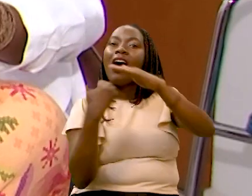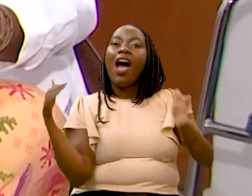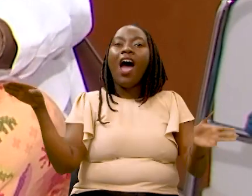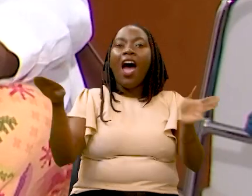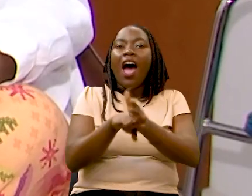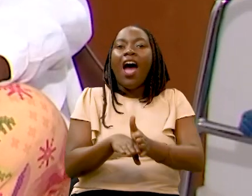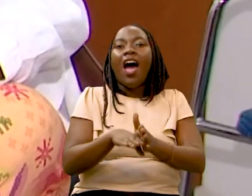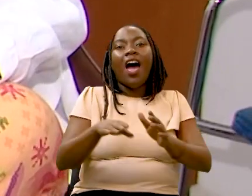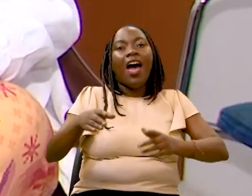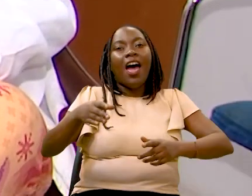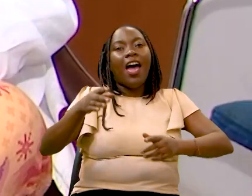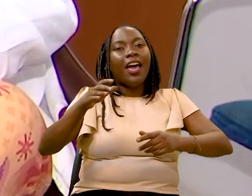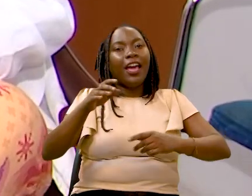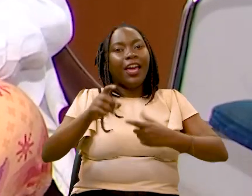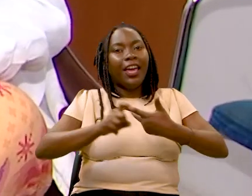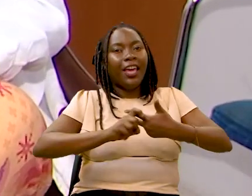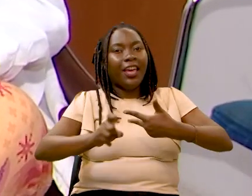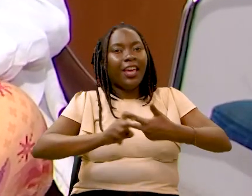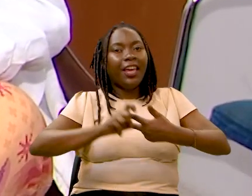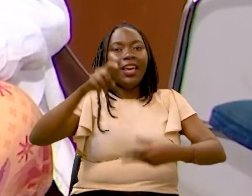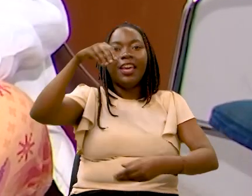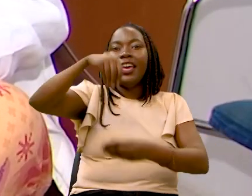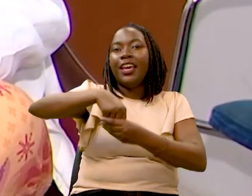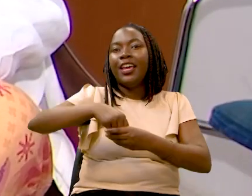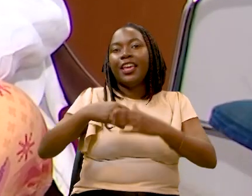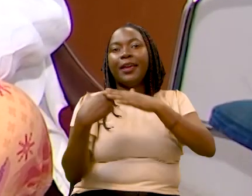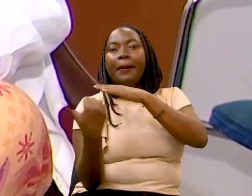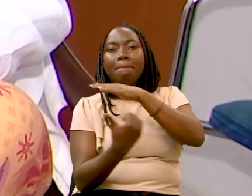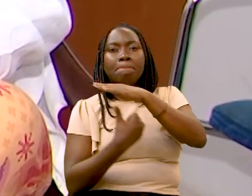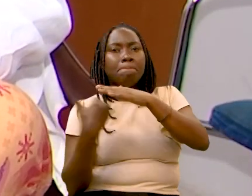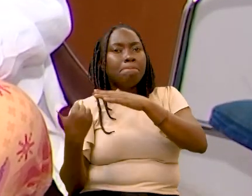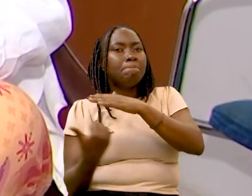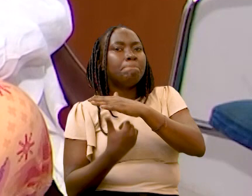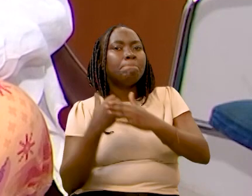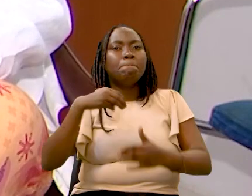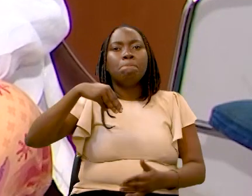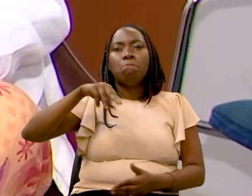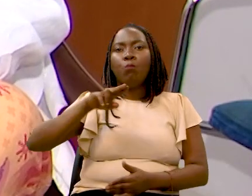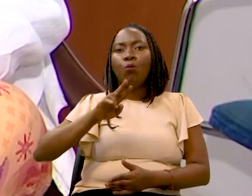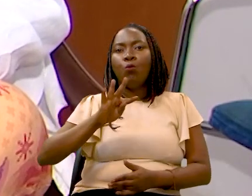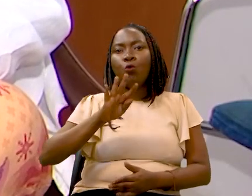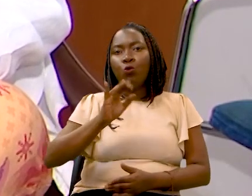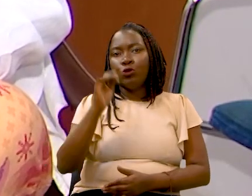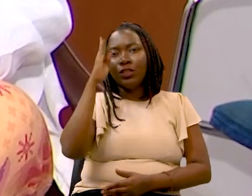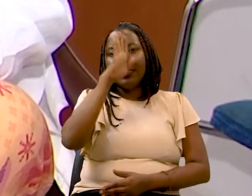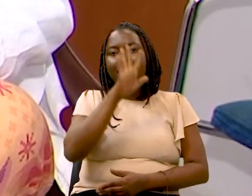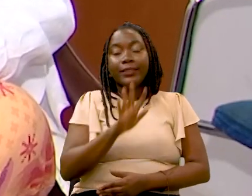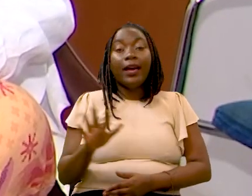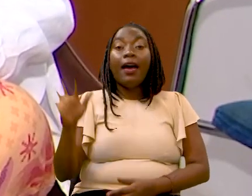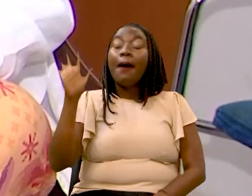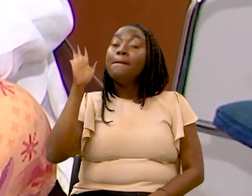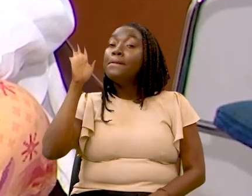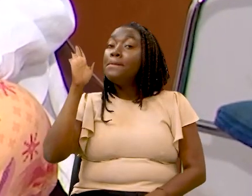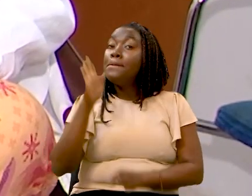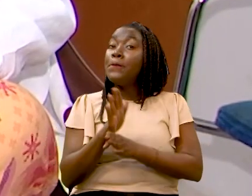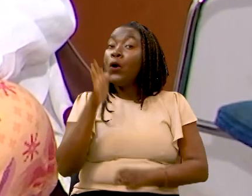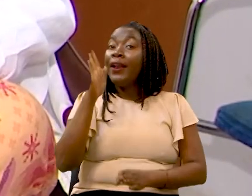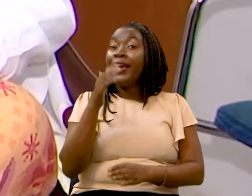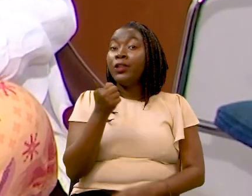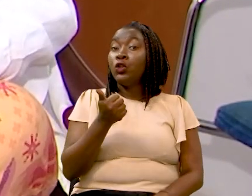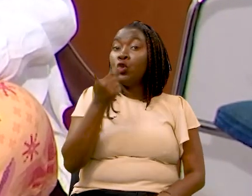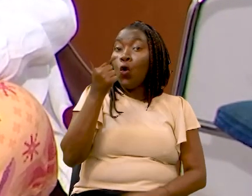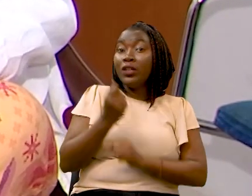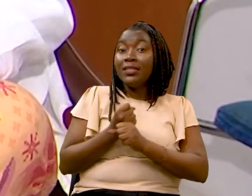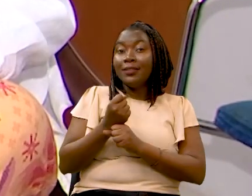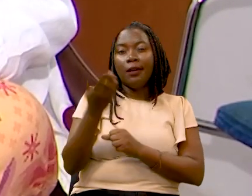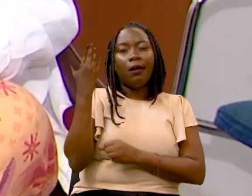a área executiva dentro de empresas multinacionais. Porém, há